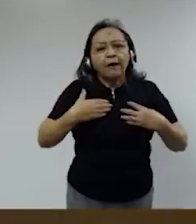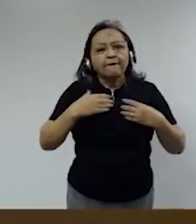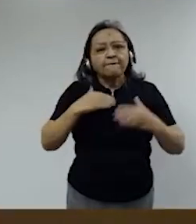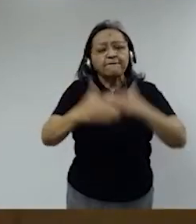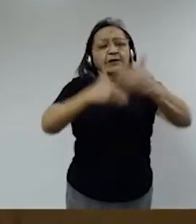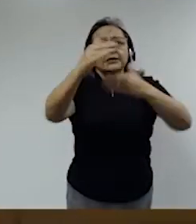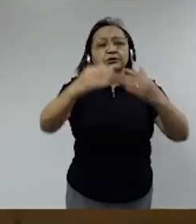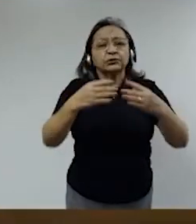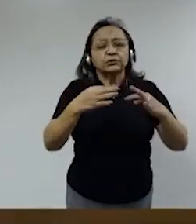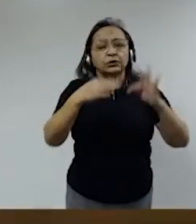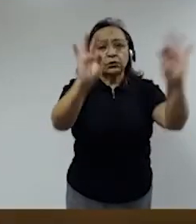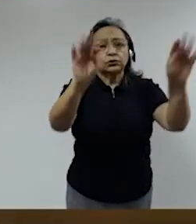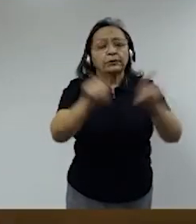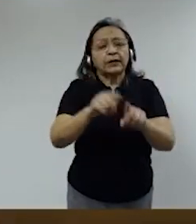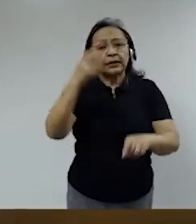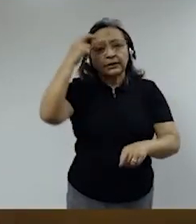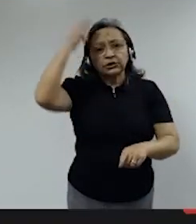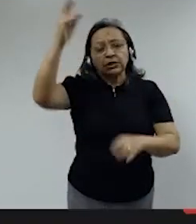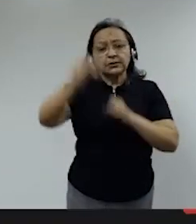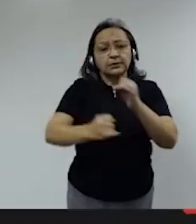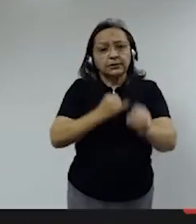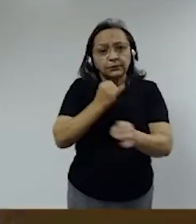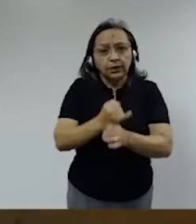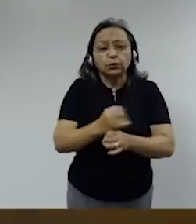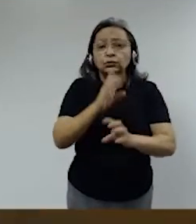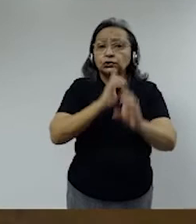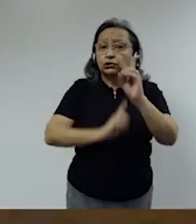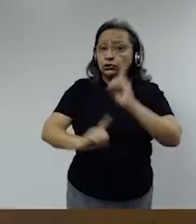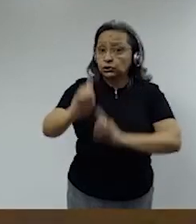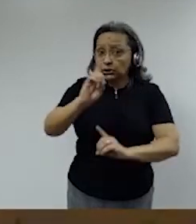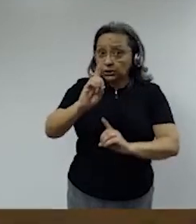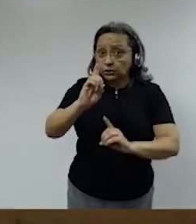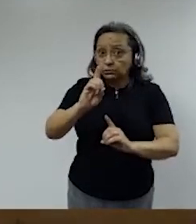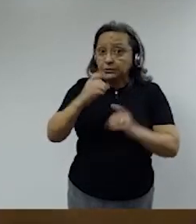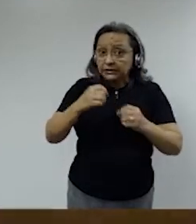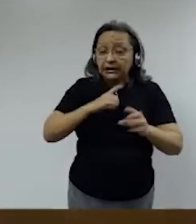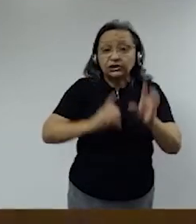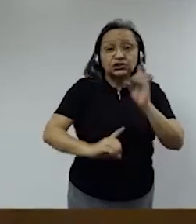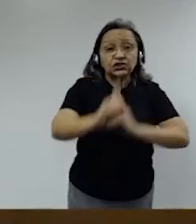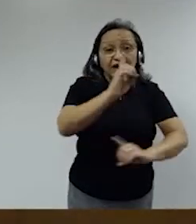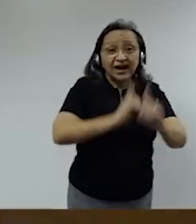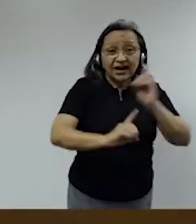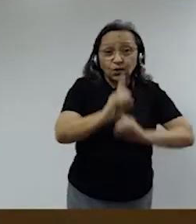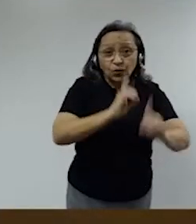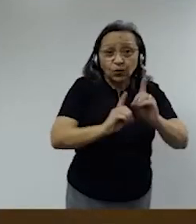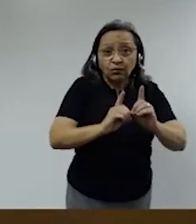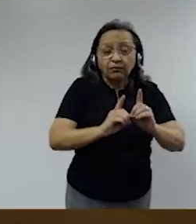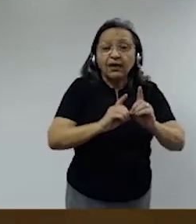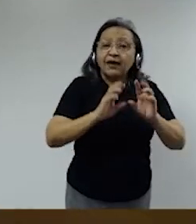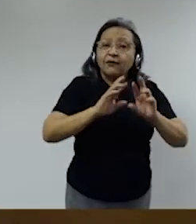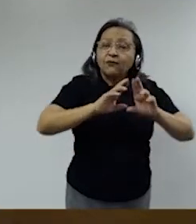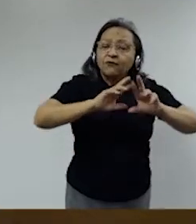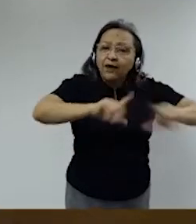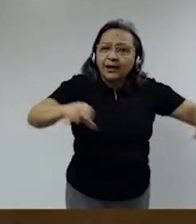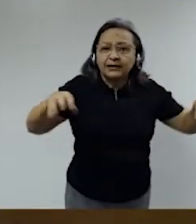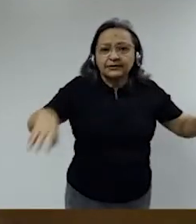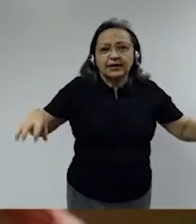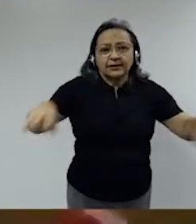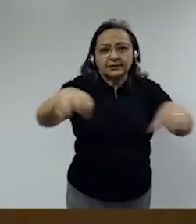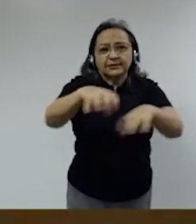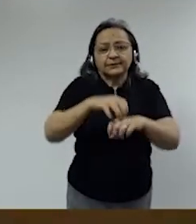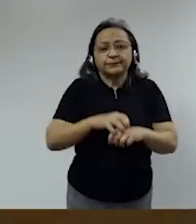inteligência artificial, ou seja, o direito precisa dialogar com outras áreas. Então, a gente tem aqui